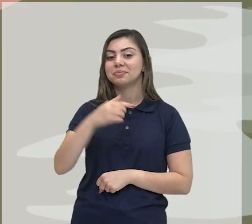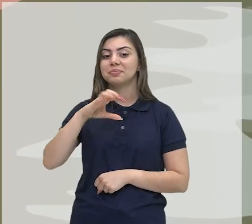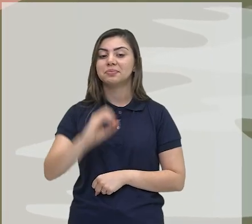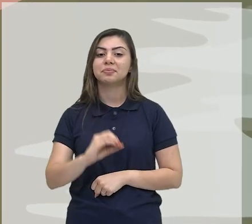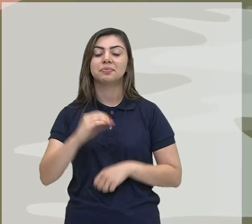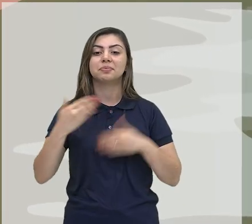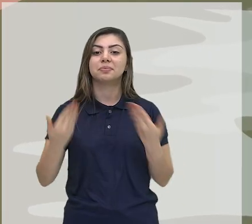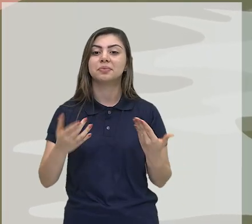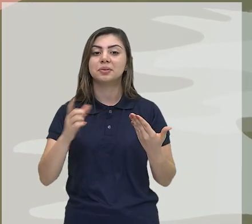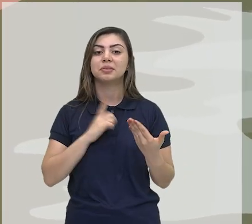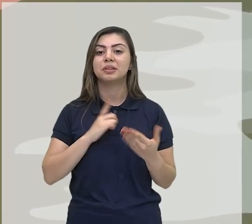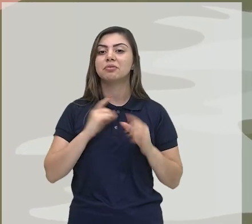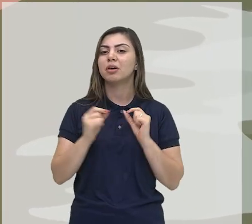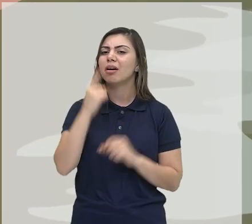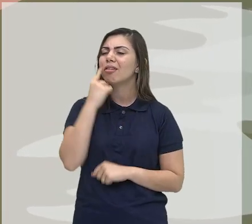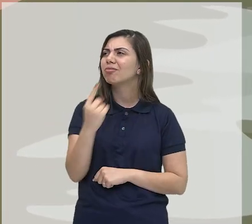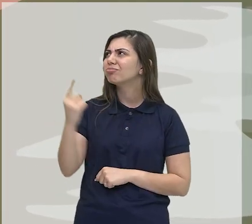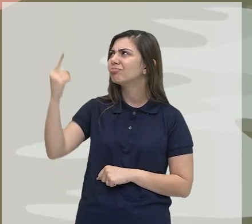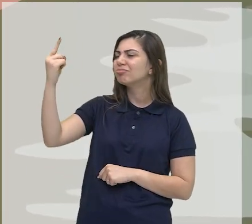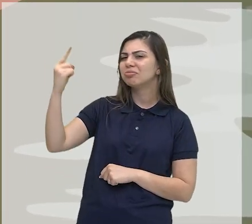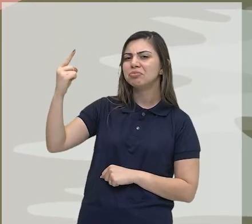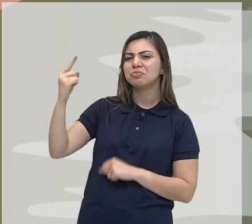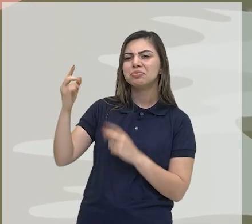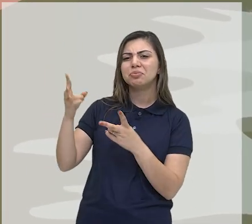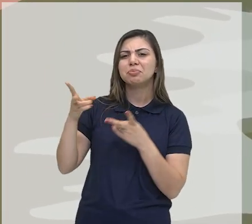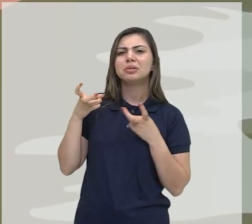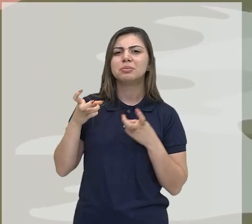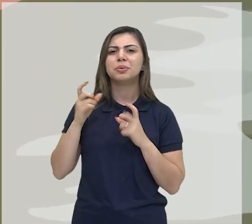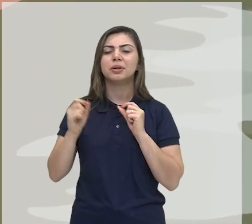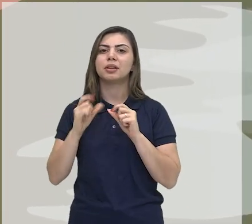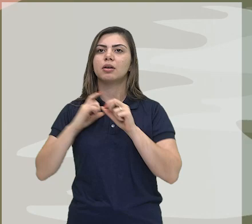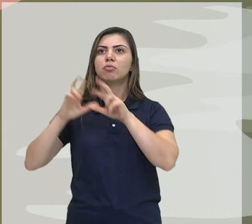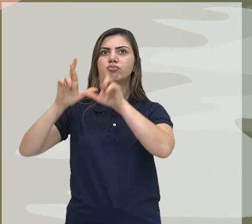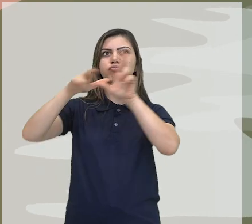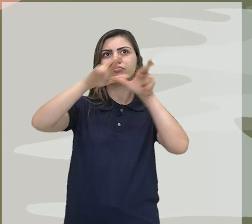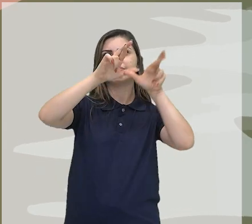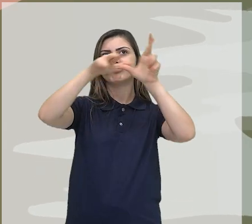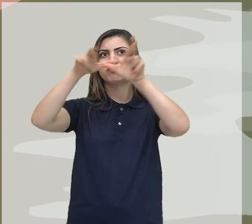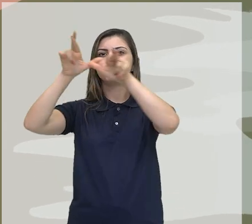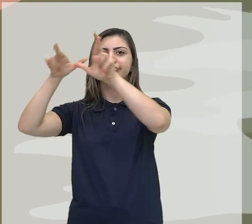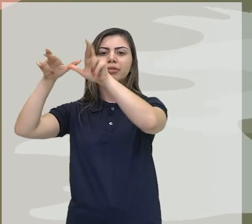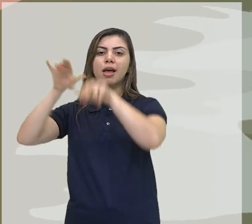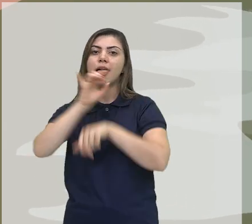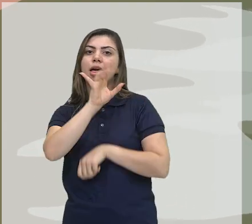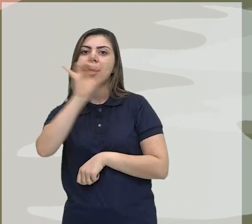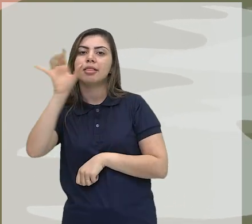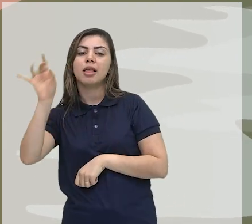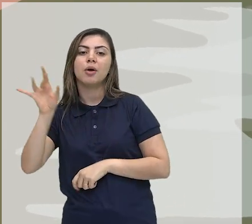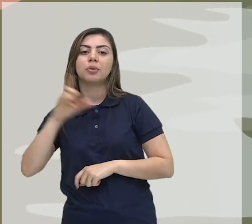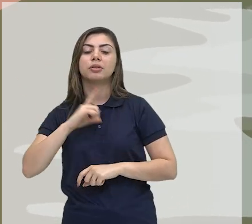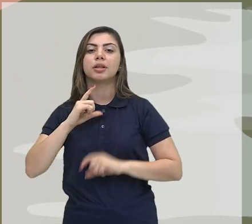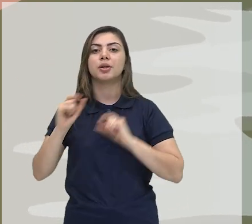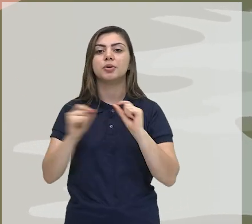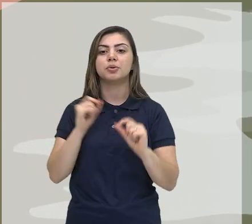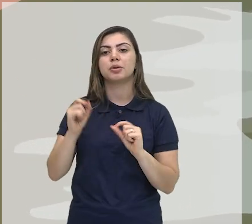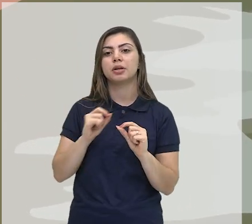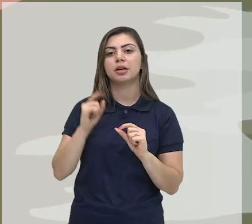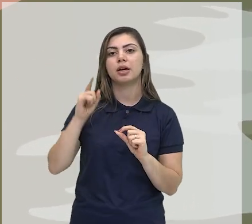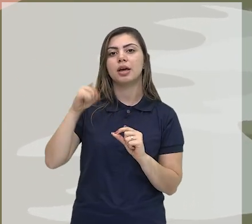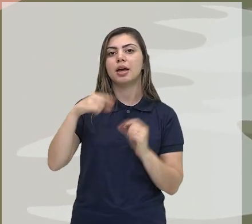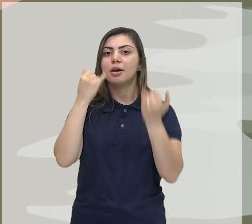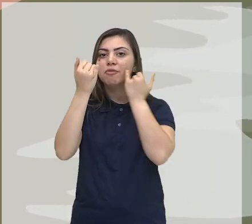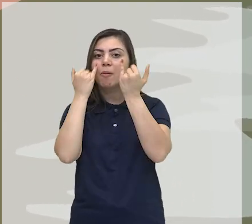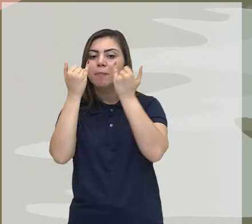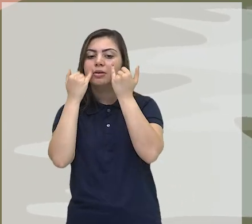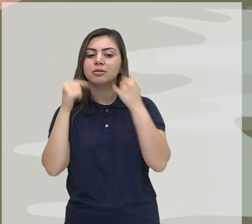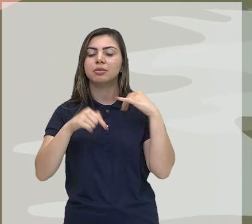foram lançados um monte de satélites para a órbita do nosso planeta. Cada um desses satélites manda um sinal para a Terra o tempo